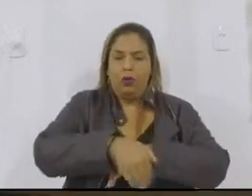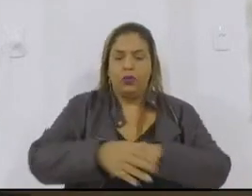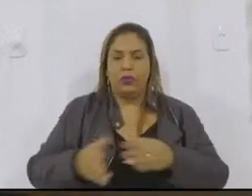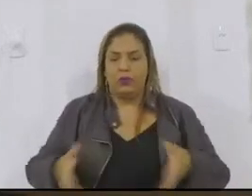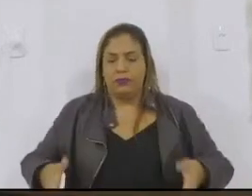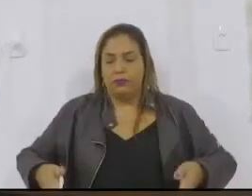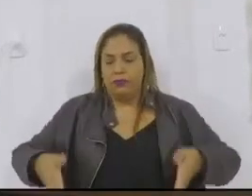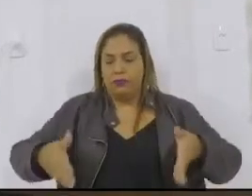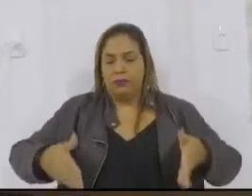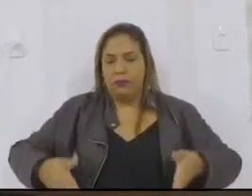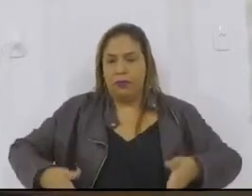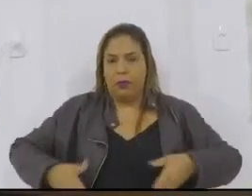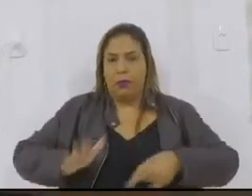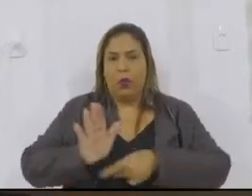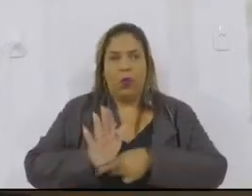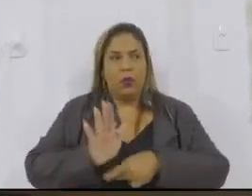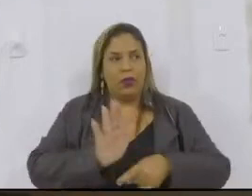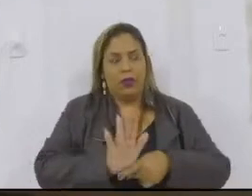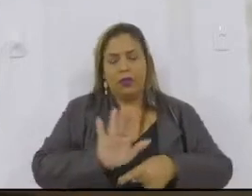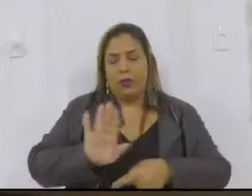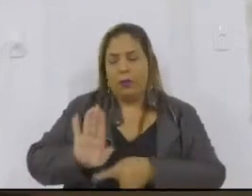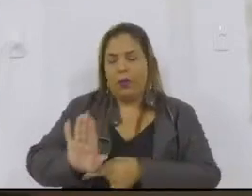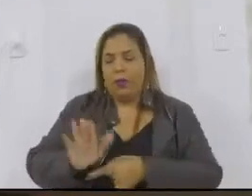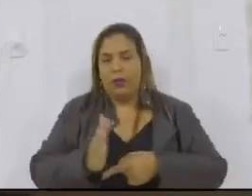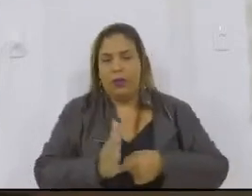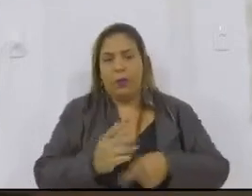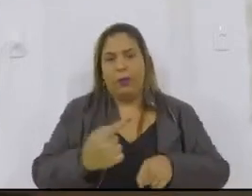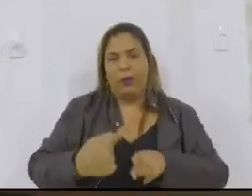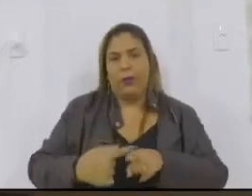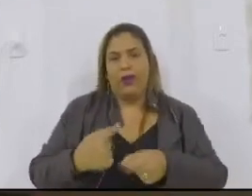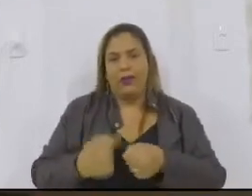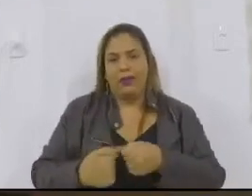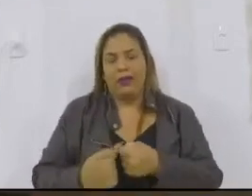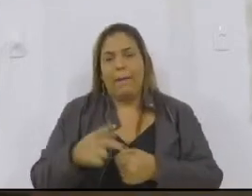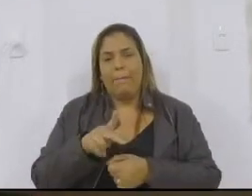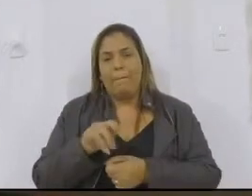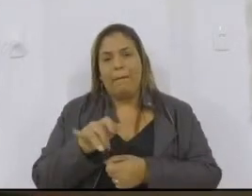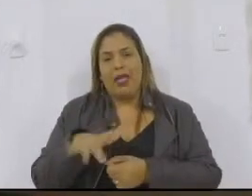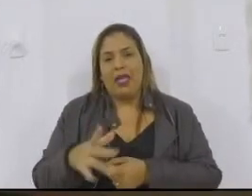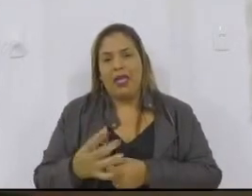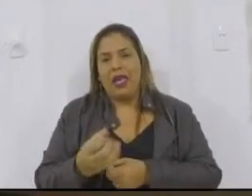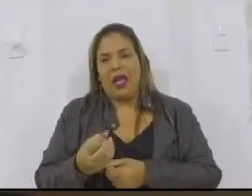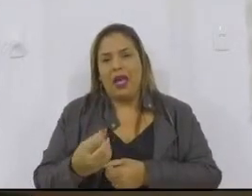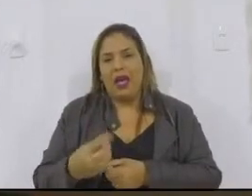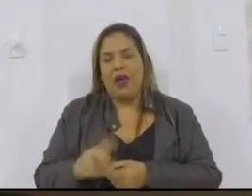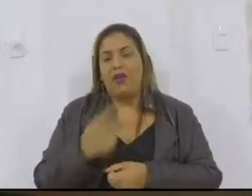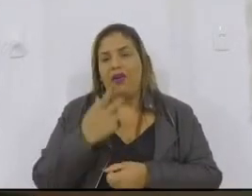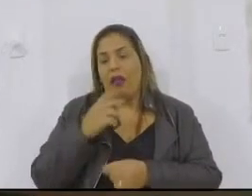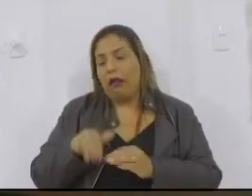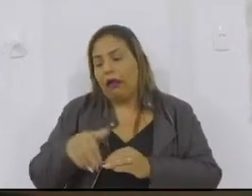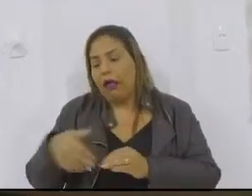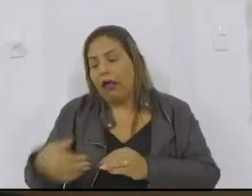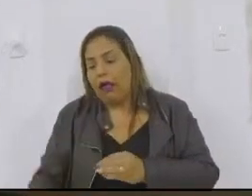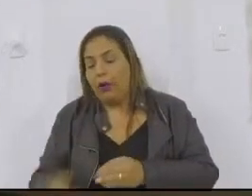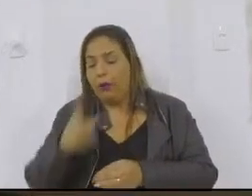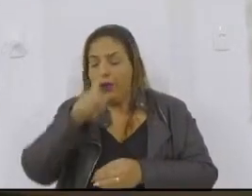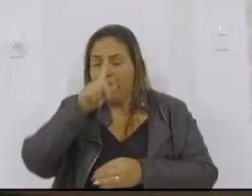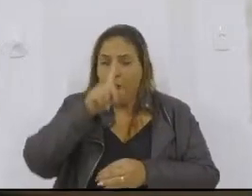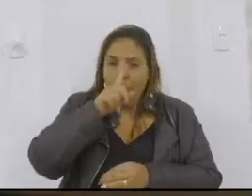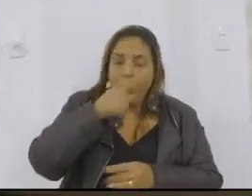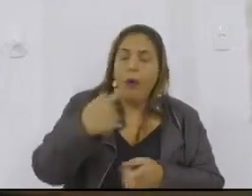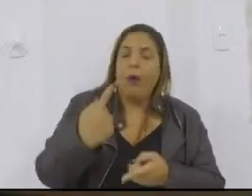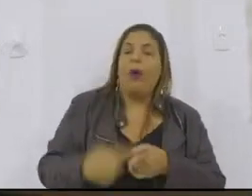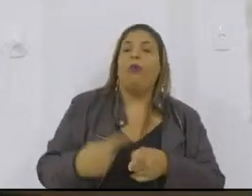próximo ao posto de saúde do Pinhão. Alguns moradores estão reclamando dessa proteção que caiu. Está muito perigoso,